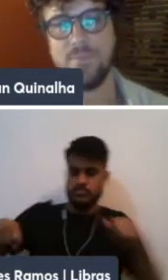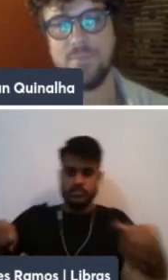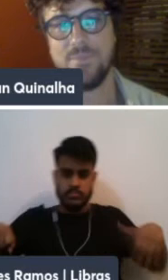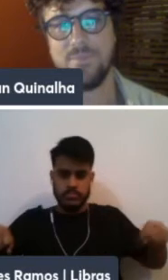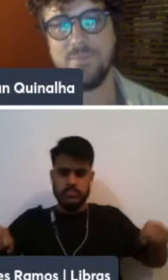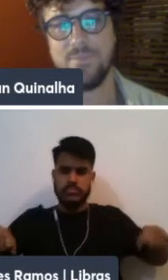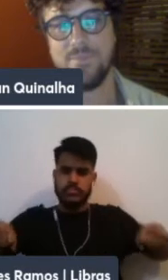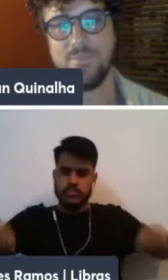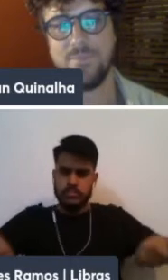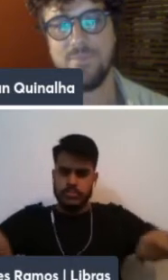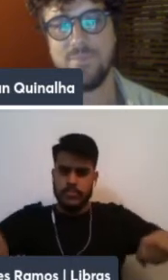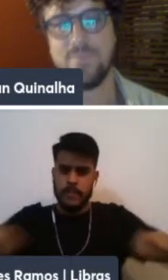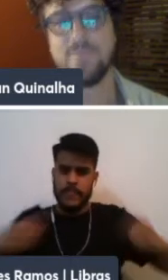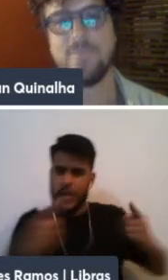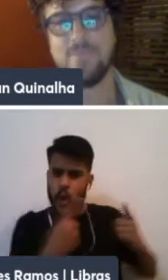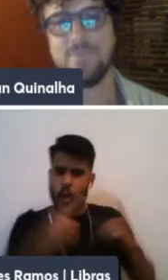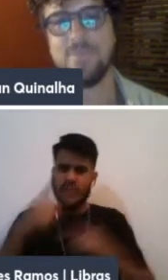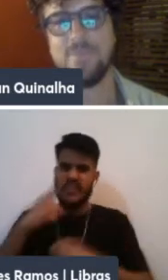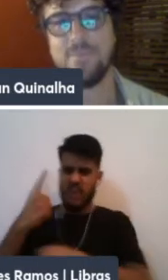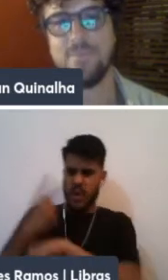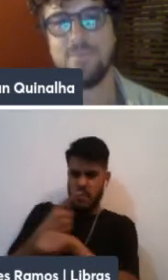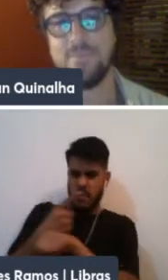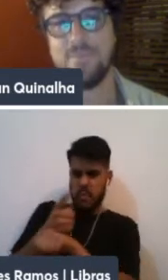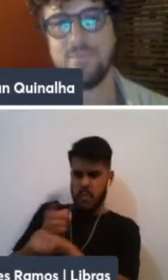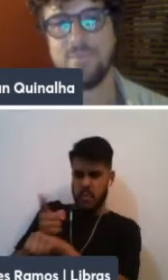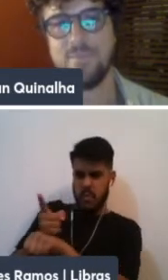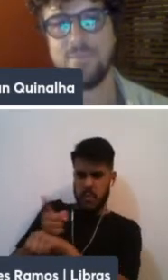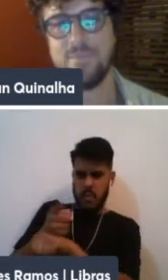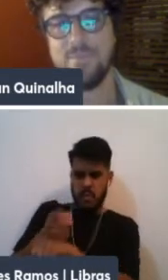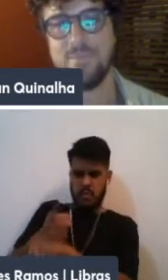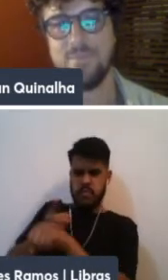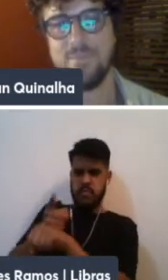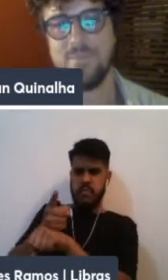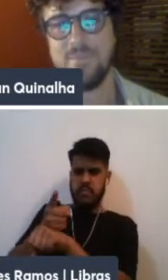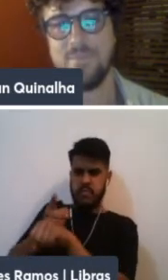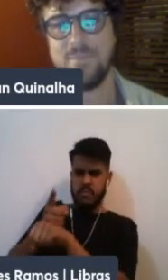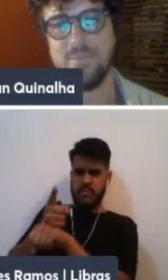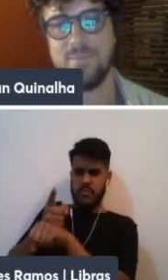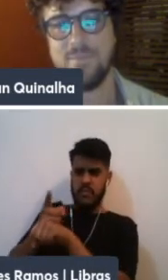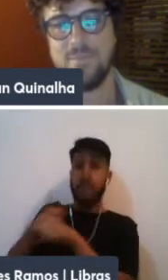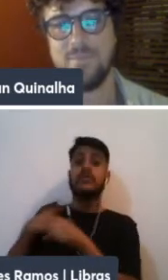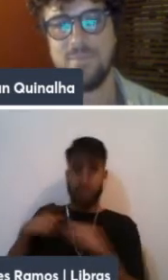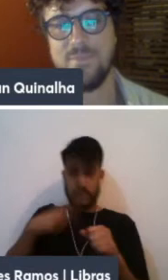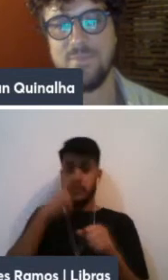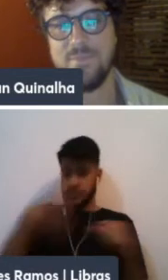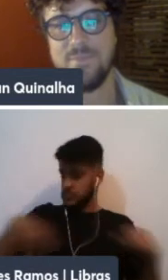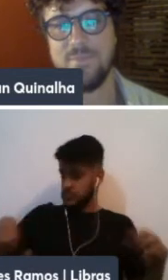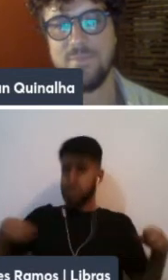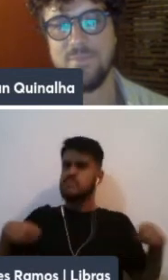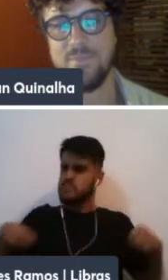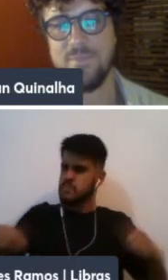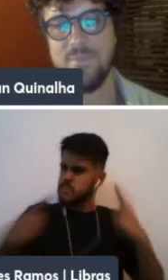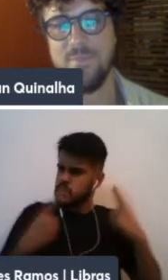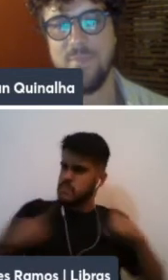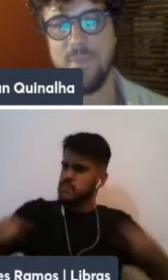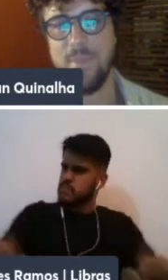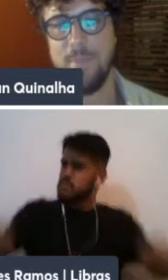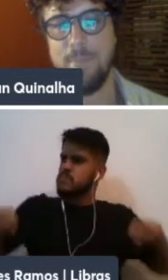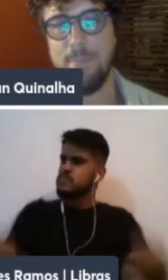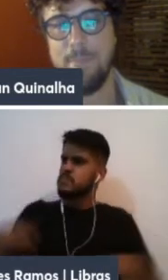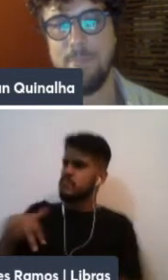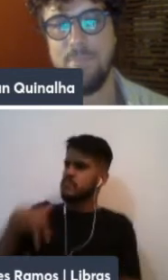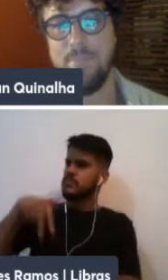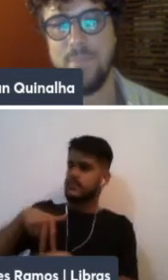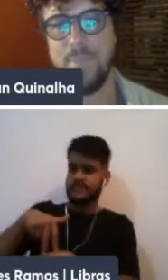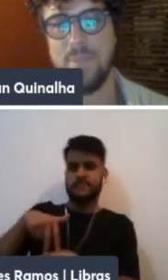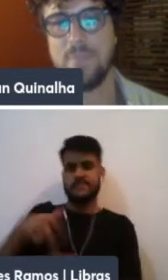enfrentar os tanques, né, nas passeatas e coisa e tal. Então, a minha formação,